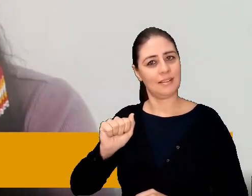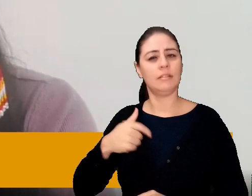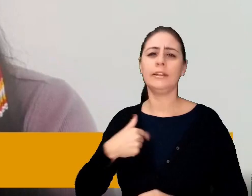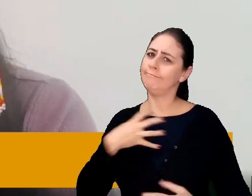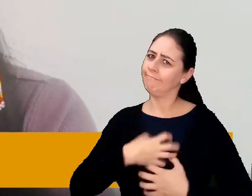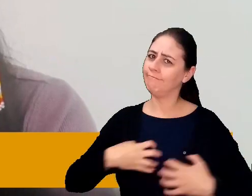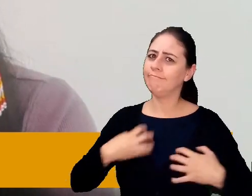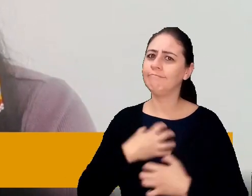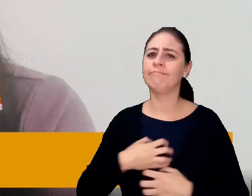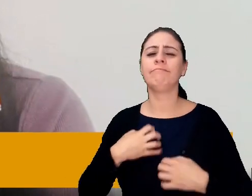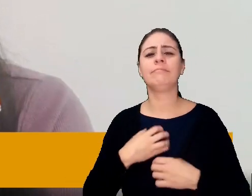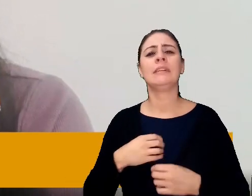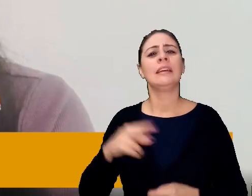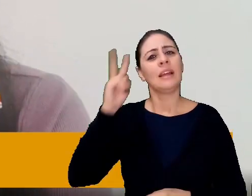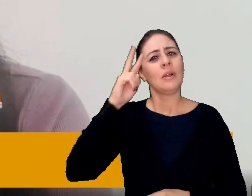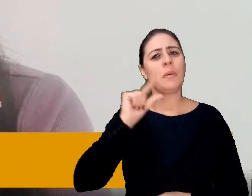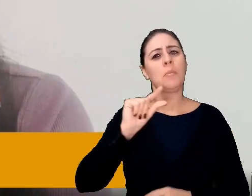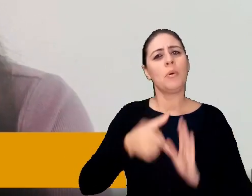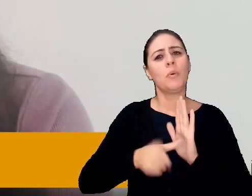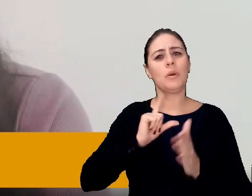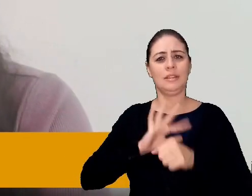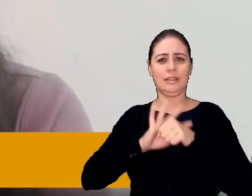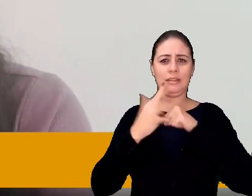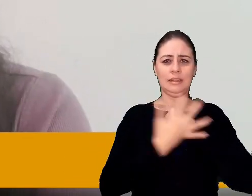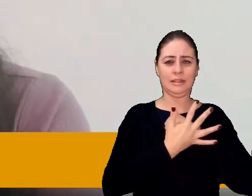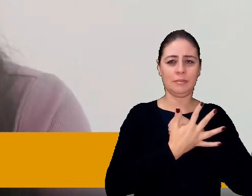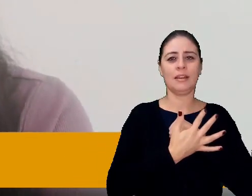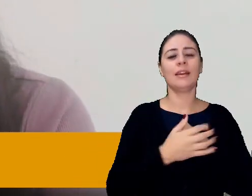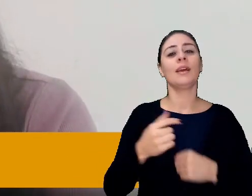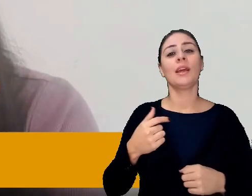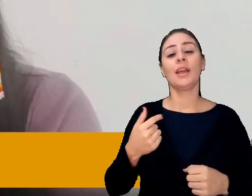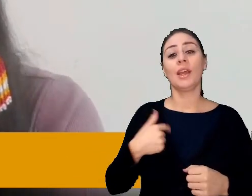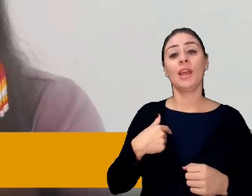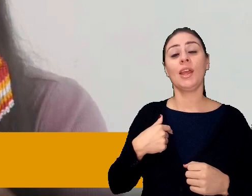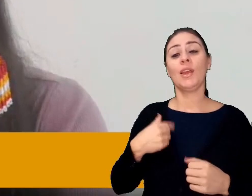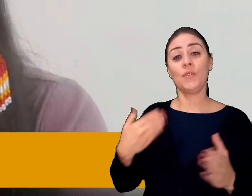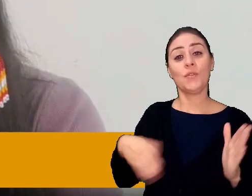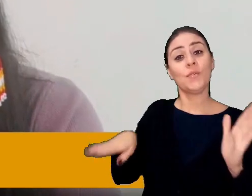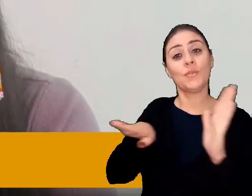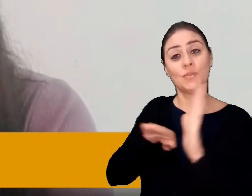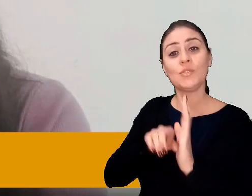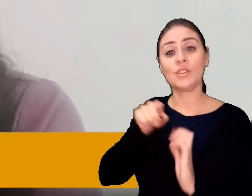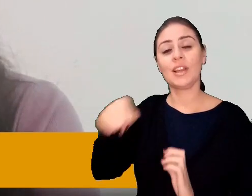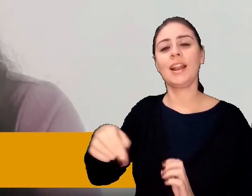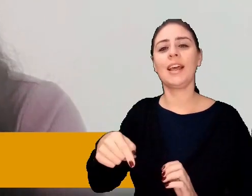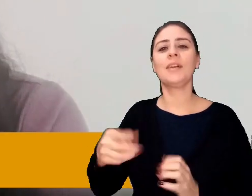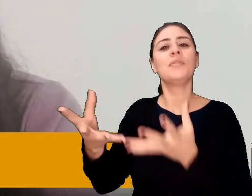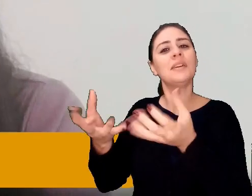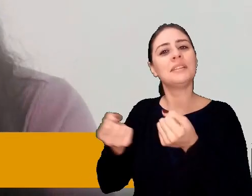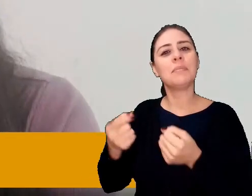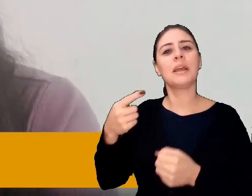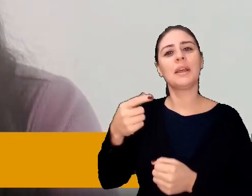da pandemia, eu fui receber os calouros de Ciências Sociais no museu, no MAI, no museu da